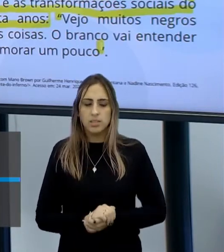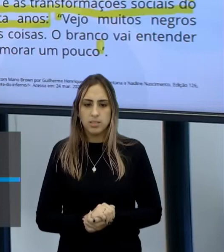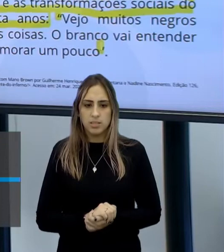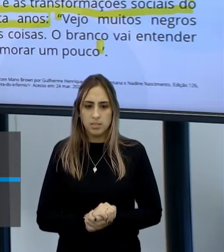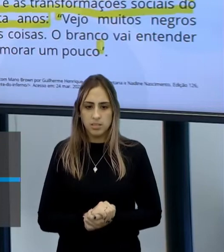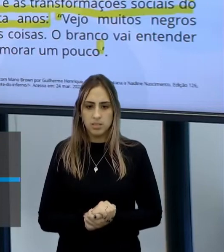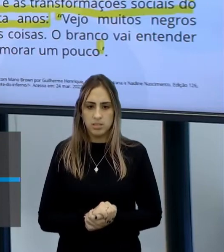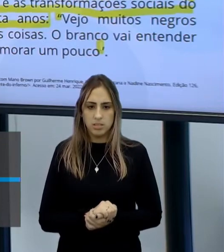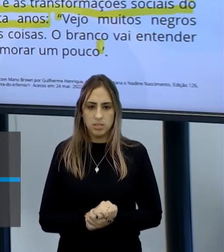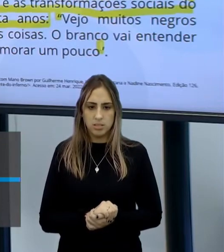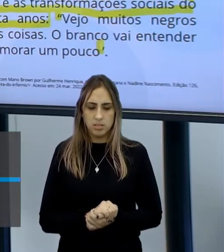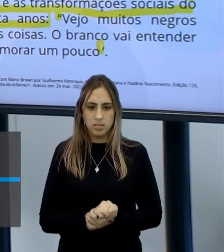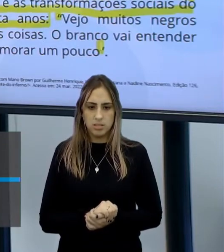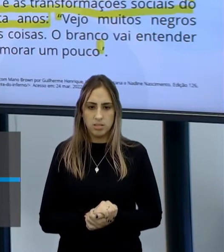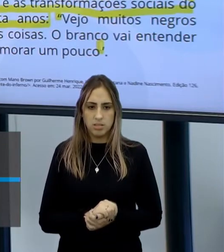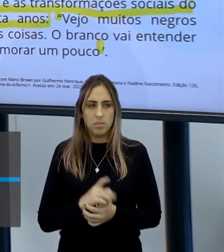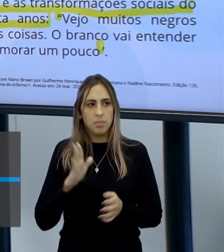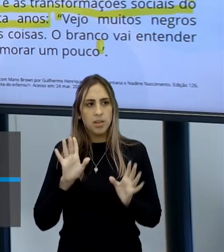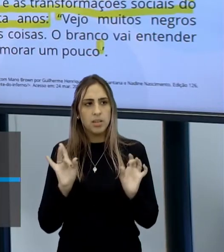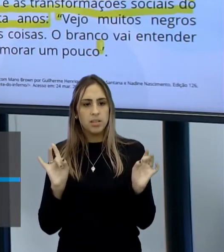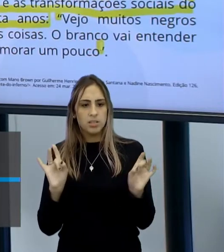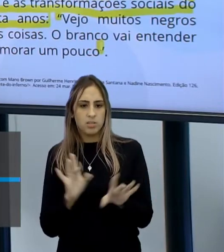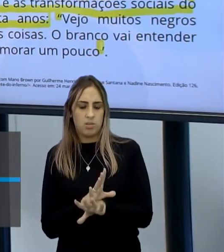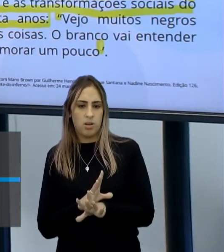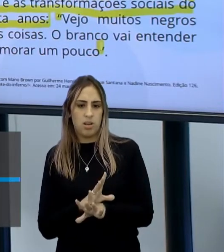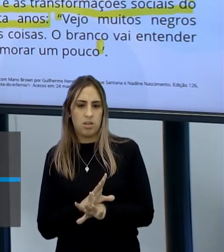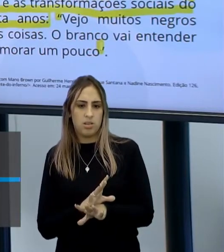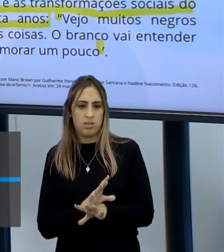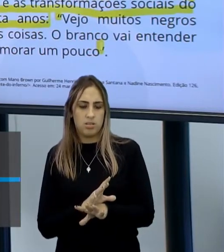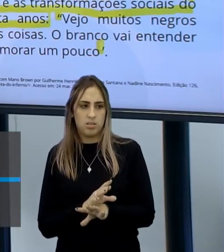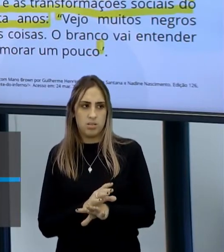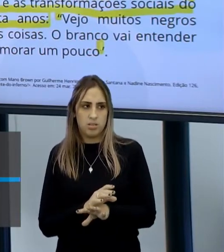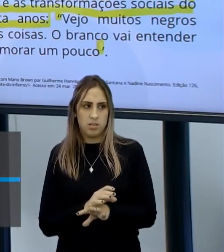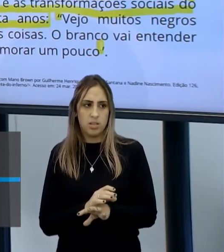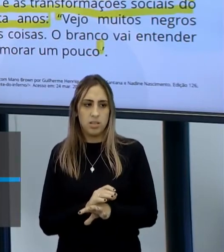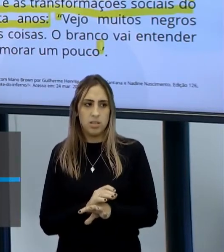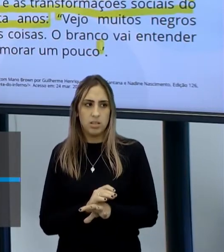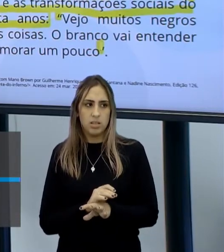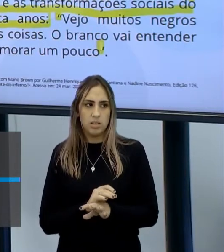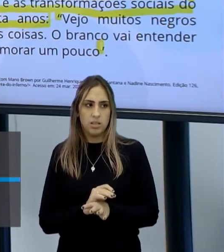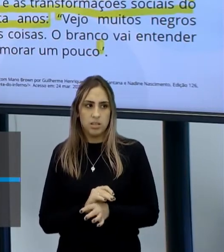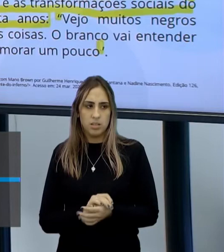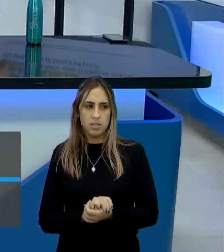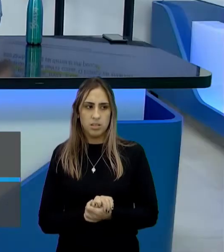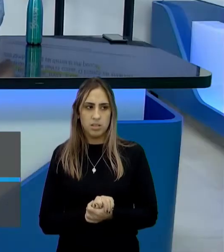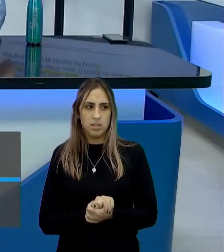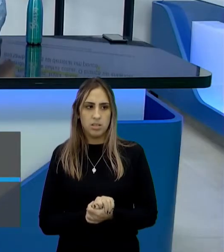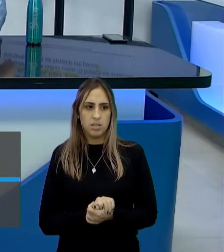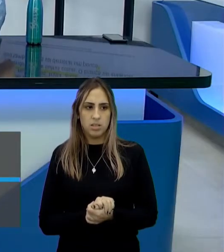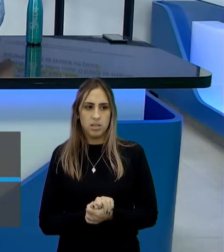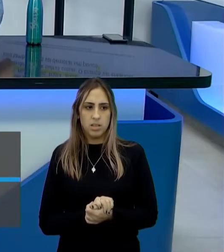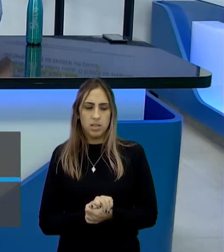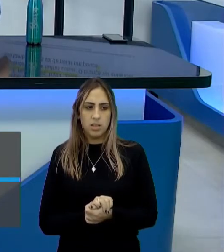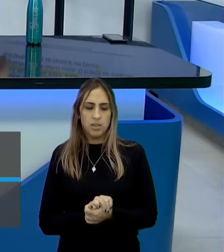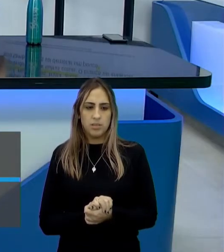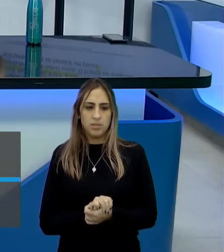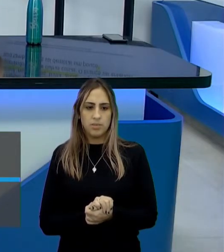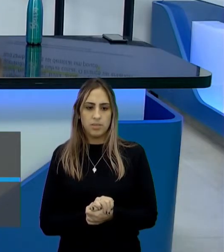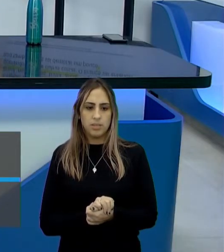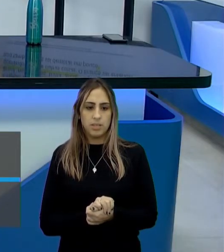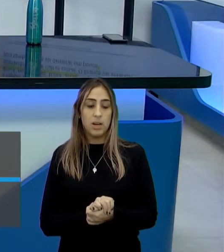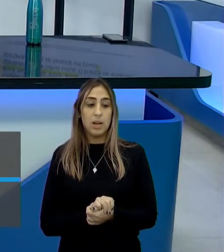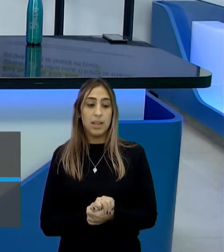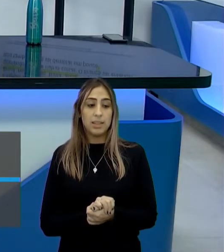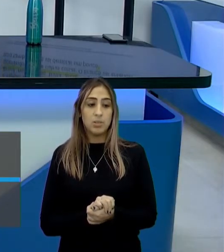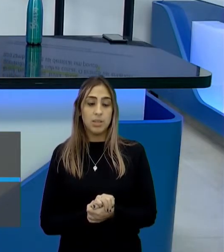modo mais concreto, tá bom? Essa entrevista é super legal, ela é enorme. Tem uma parte da entrevista que